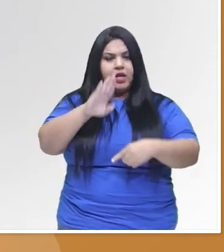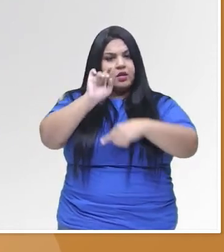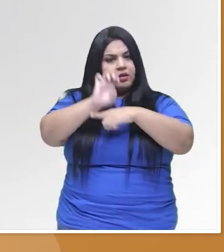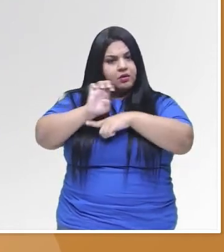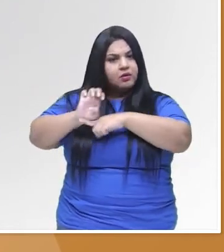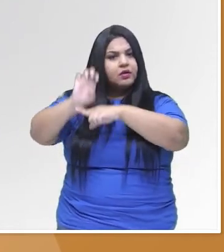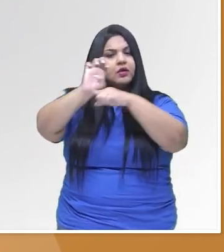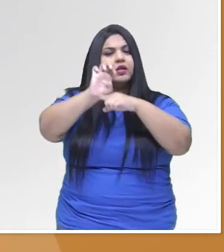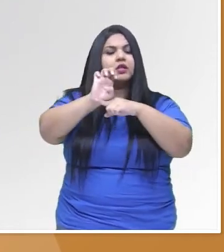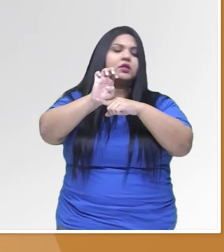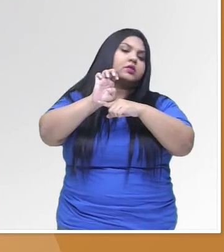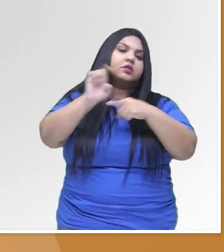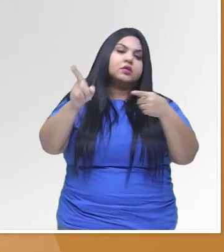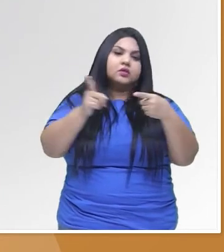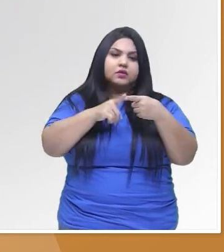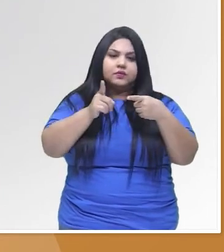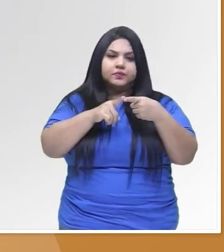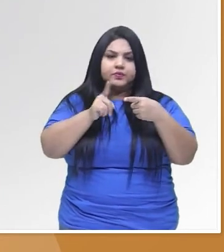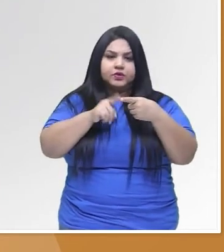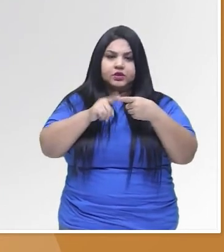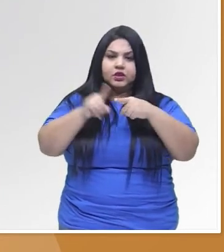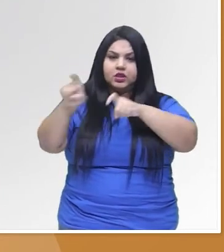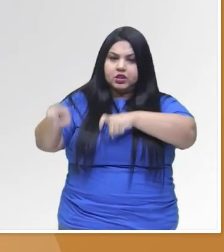a agropecuária representa